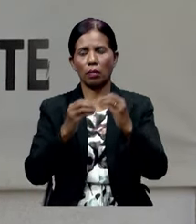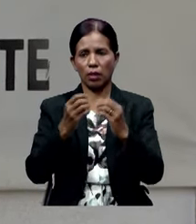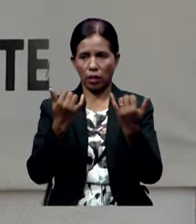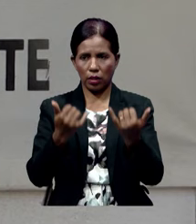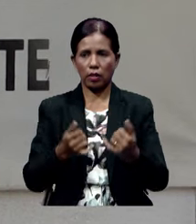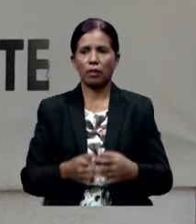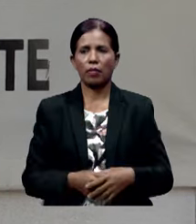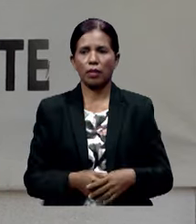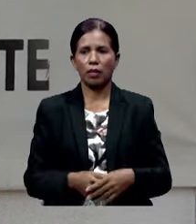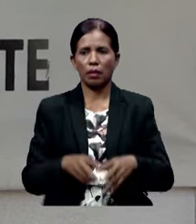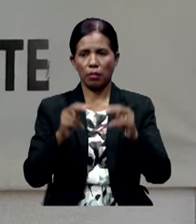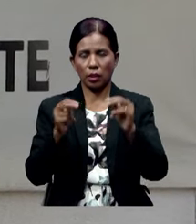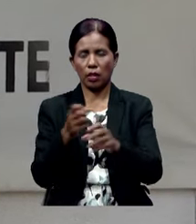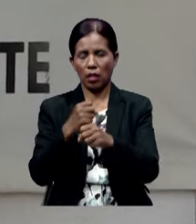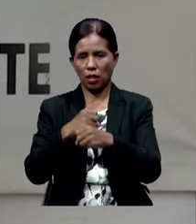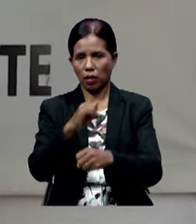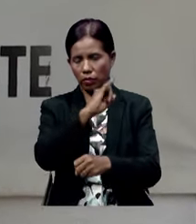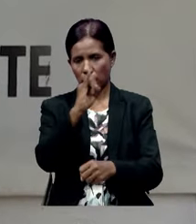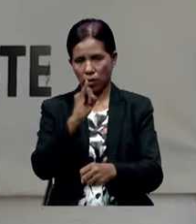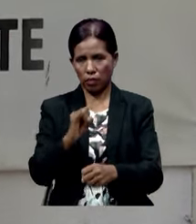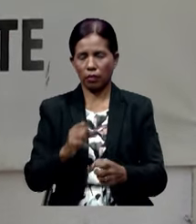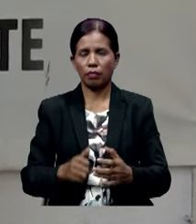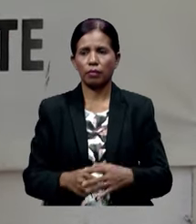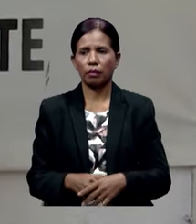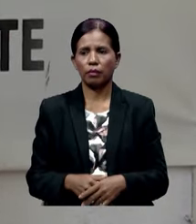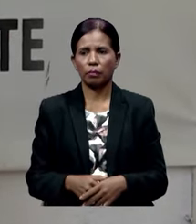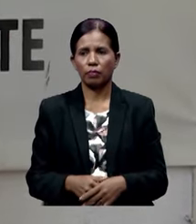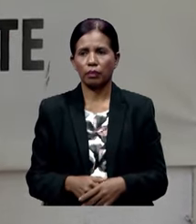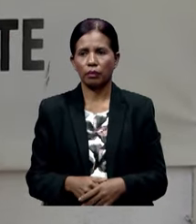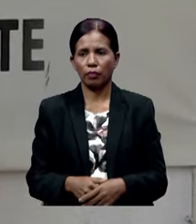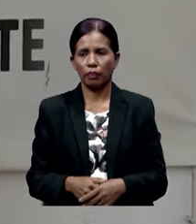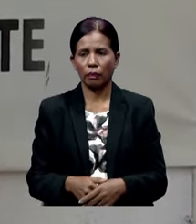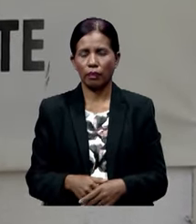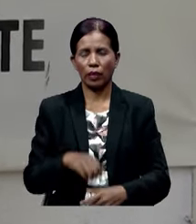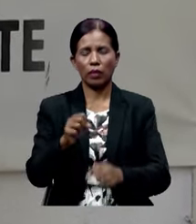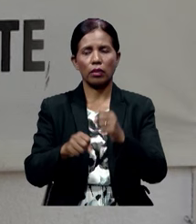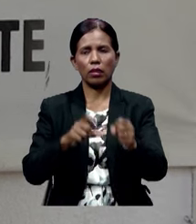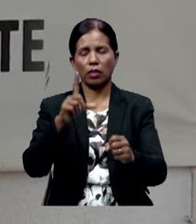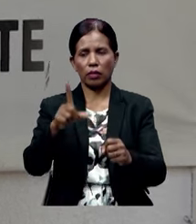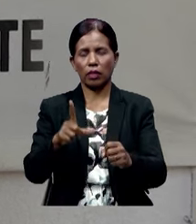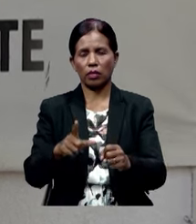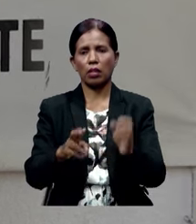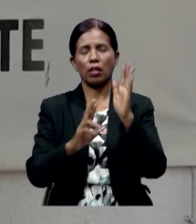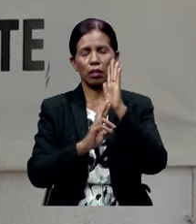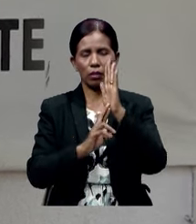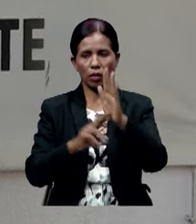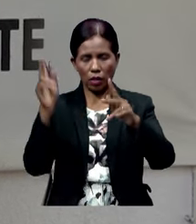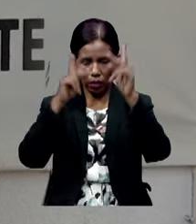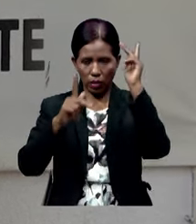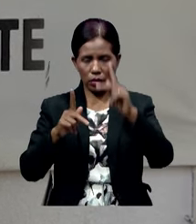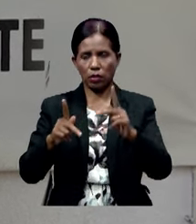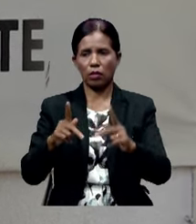né, precisa investigação. Então, a sociedade civil tem a recomendação para o caso